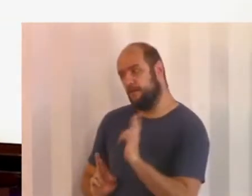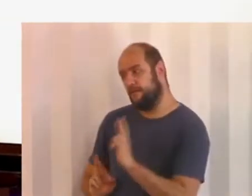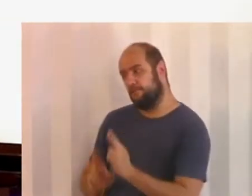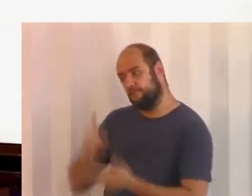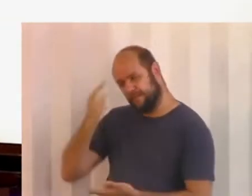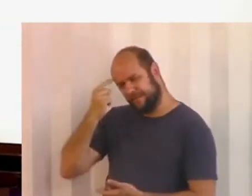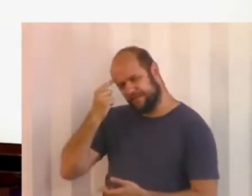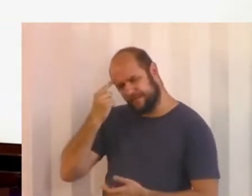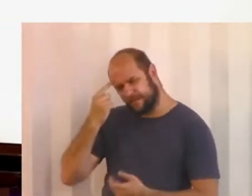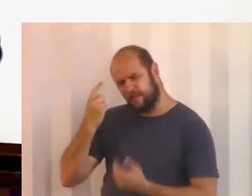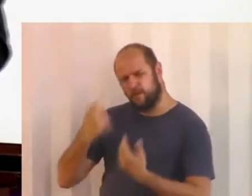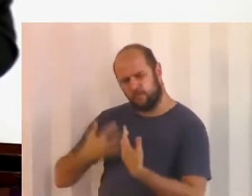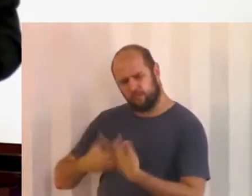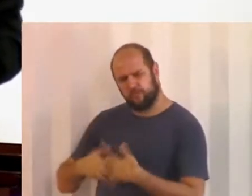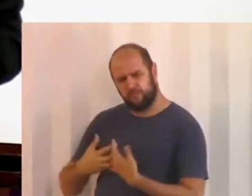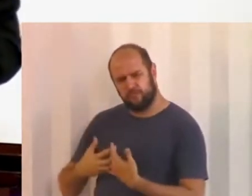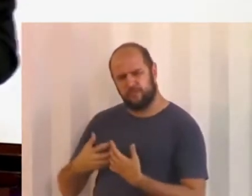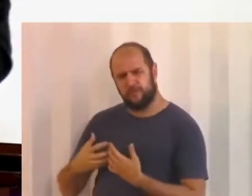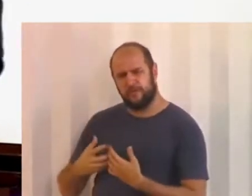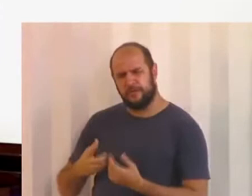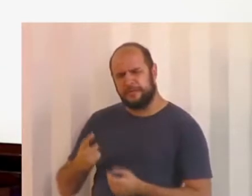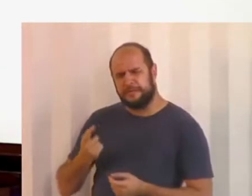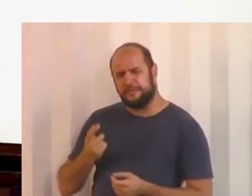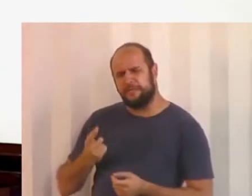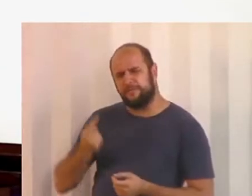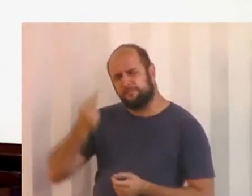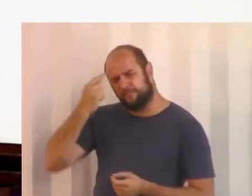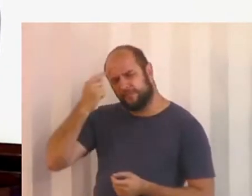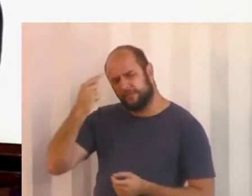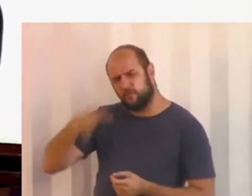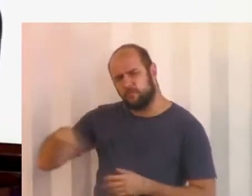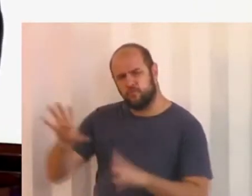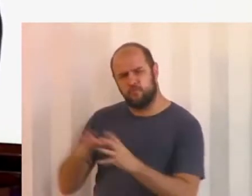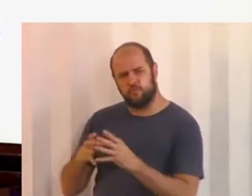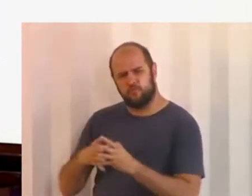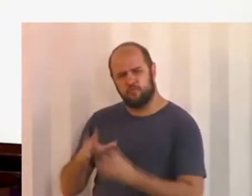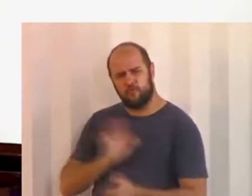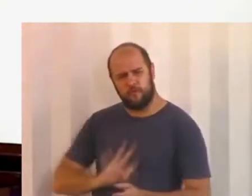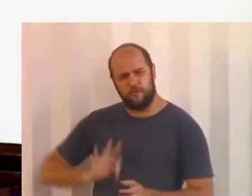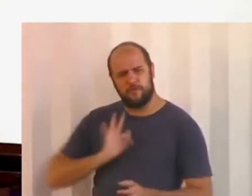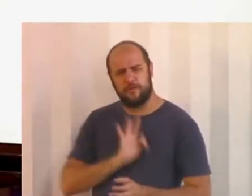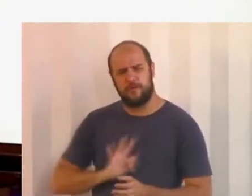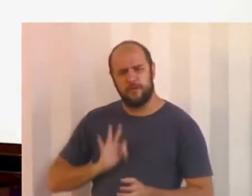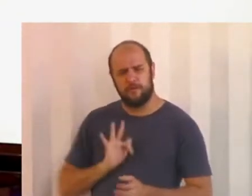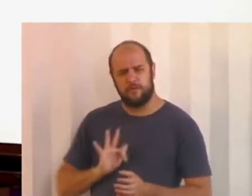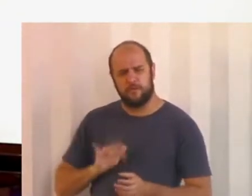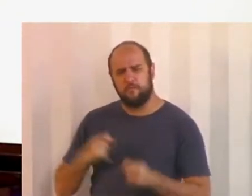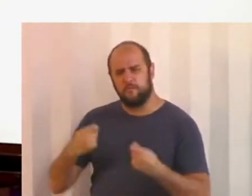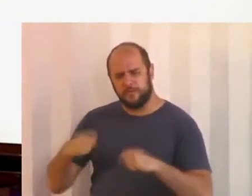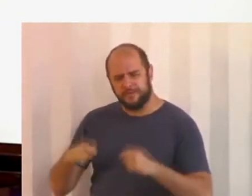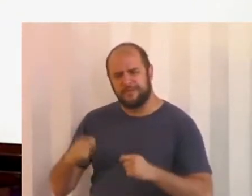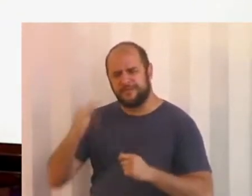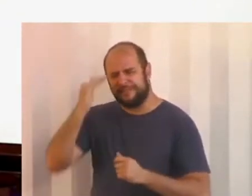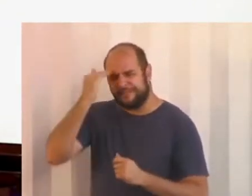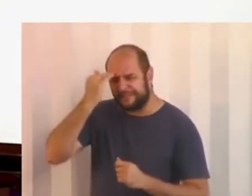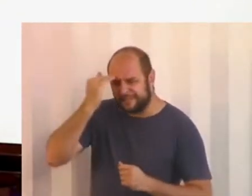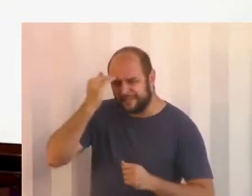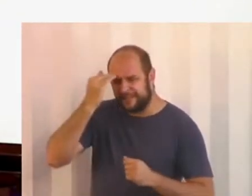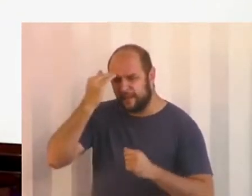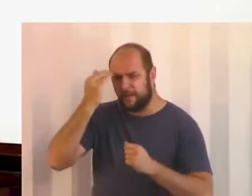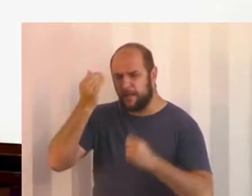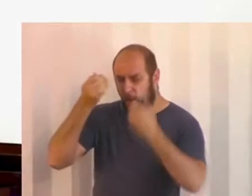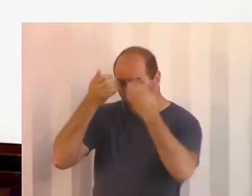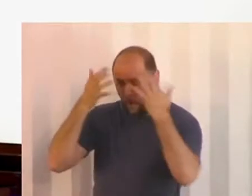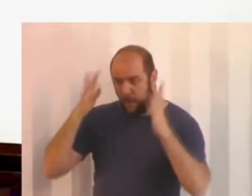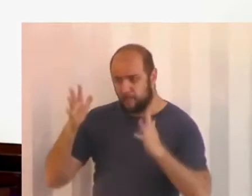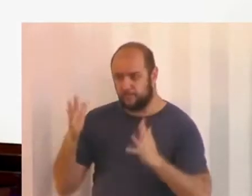argumento de condicionante para que eles de fato compreendessem se isso que Paulo ouviu a